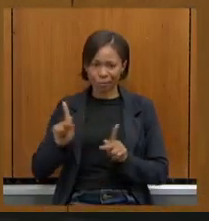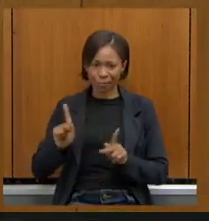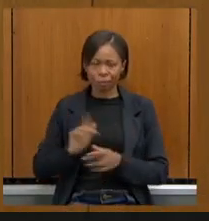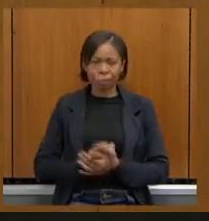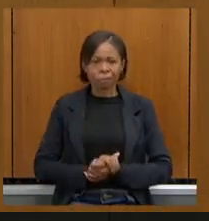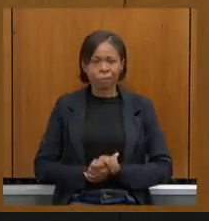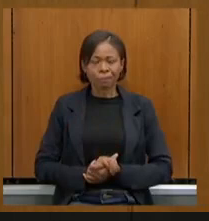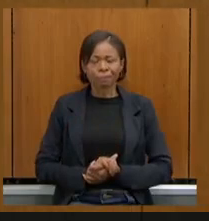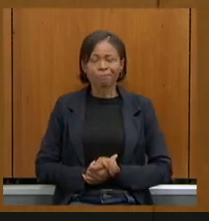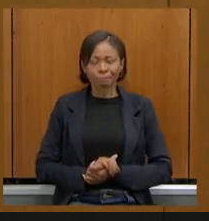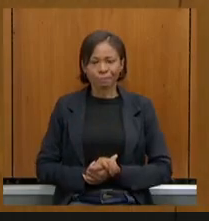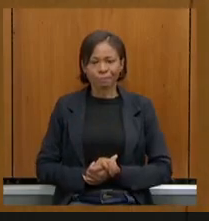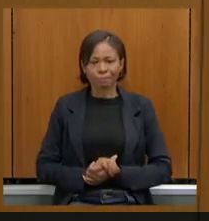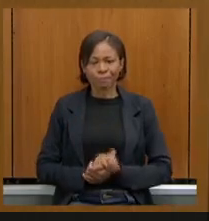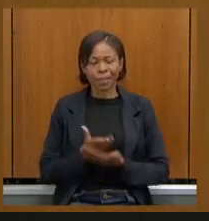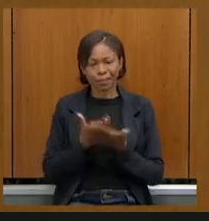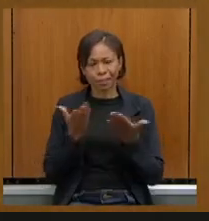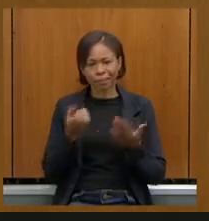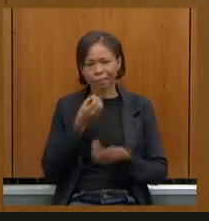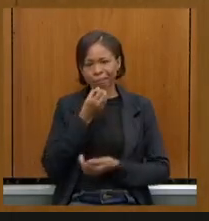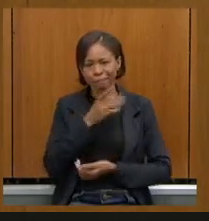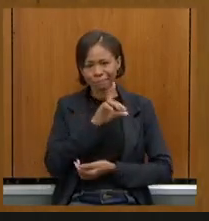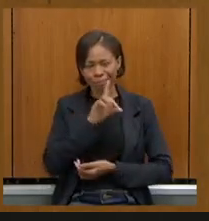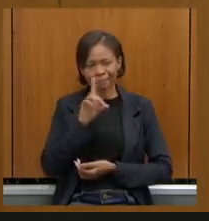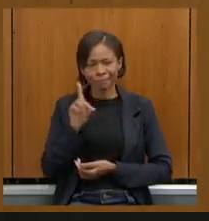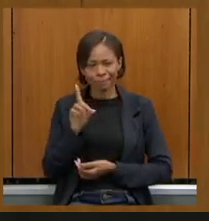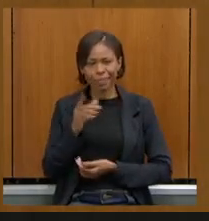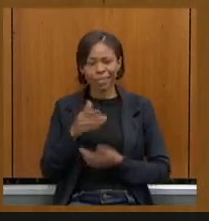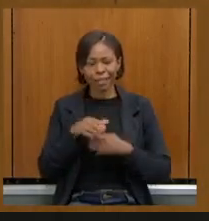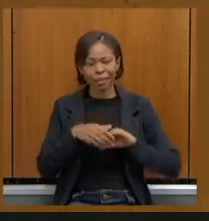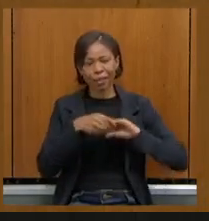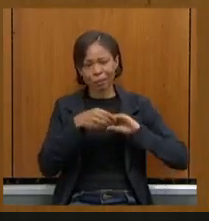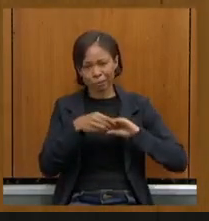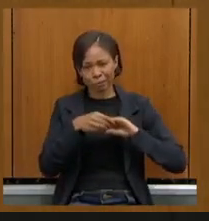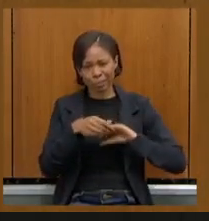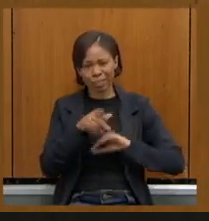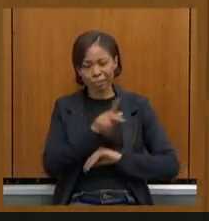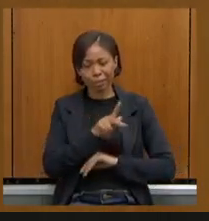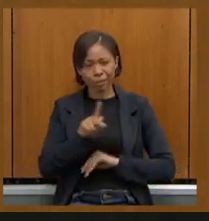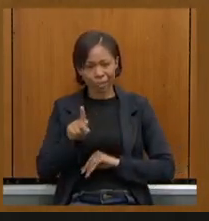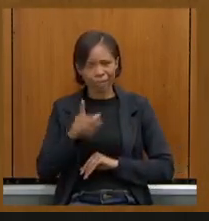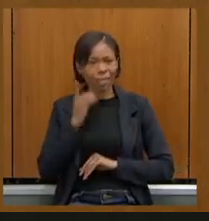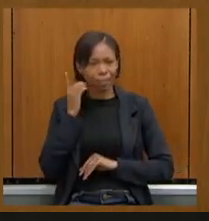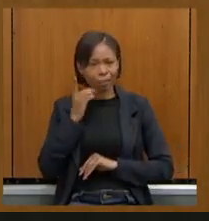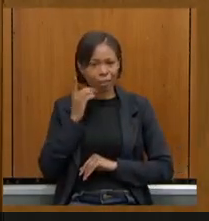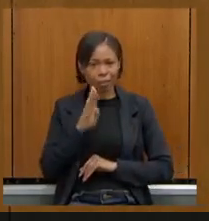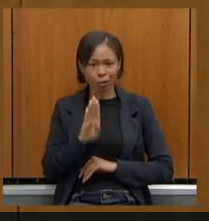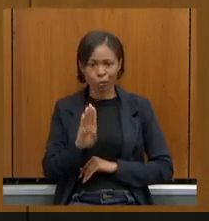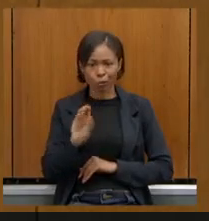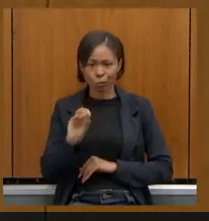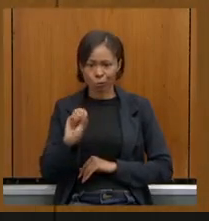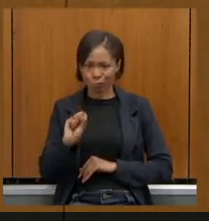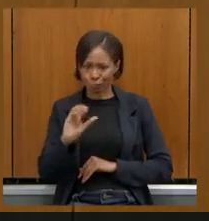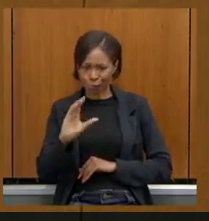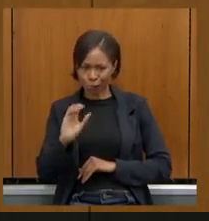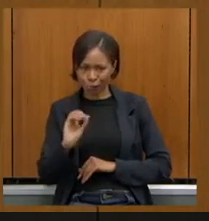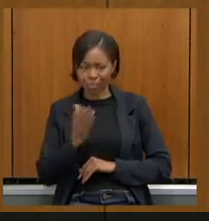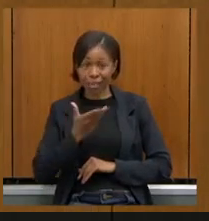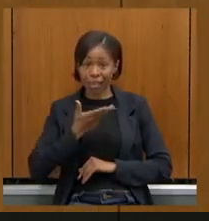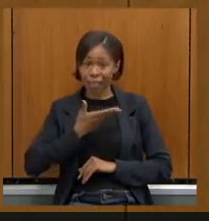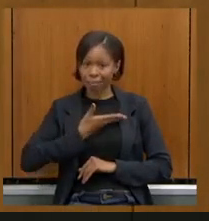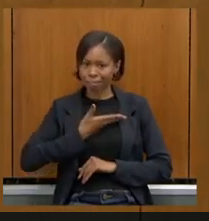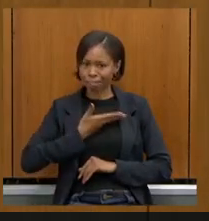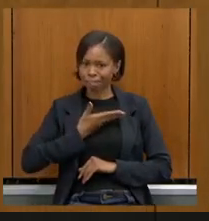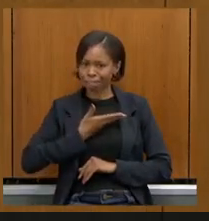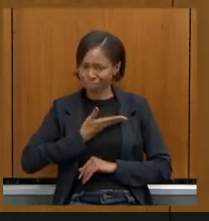bom dia a todos, quero cumprimentar o nosso presidente, deputado Bosco, um grande amigo, que antes aqui de